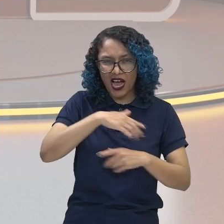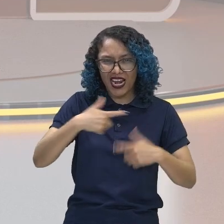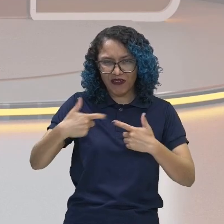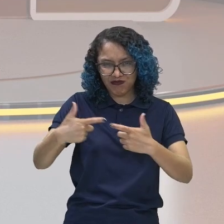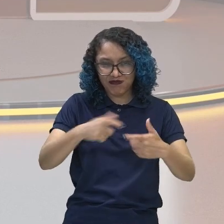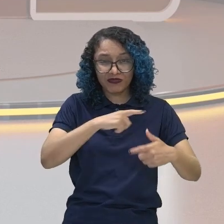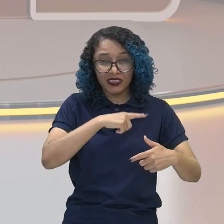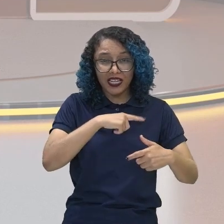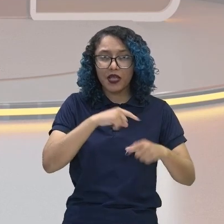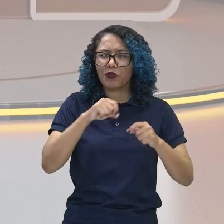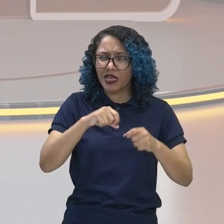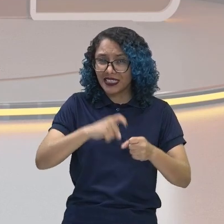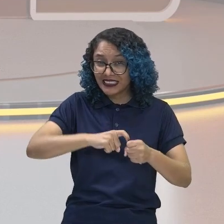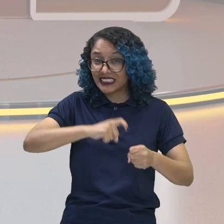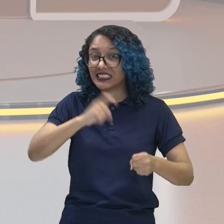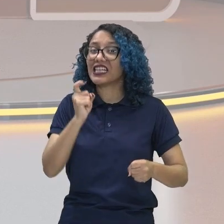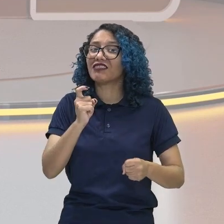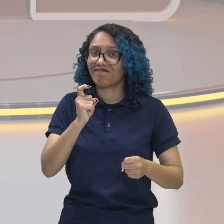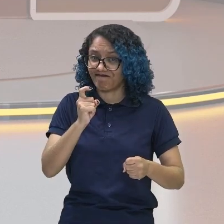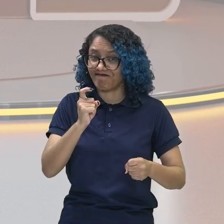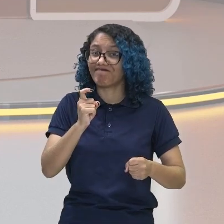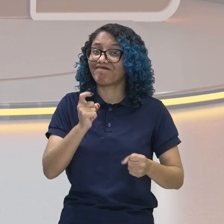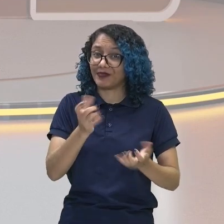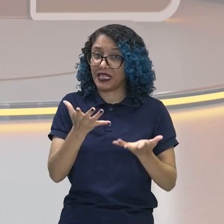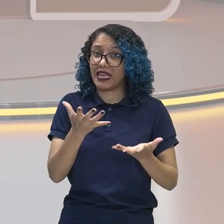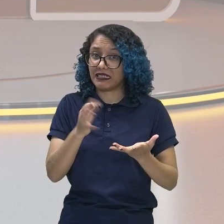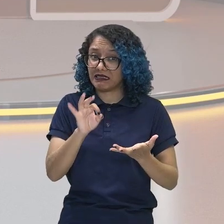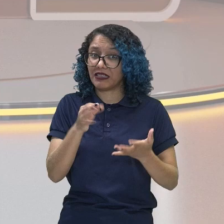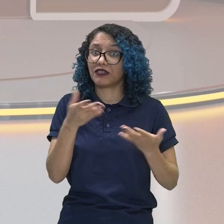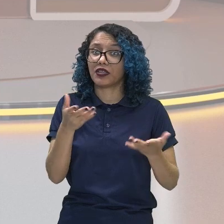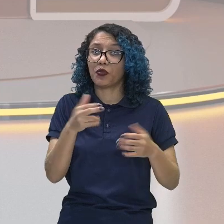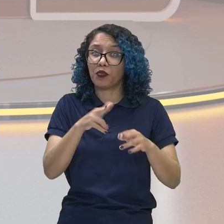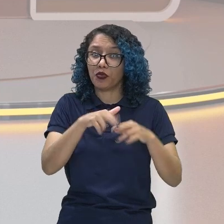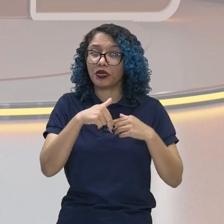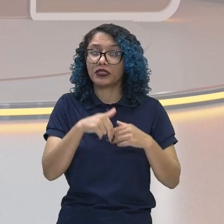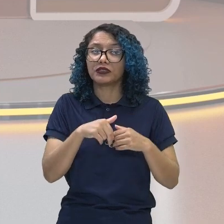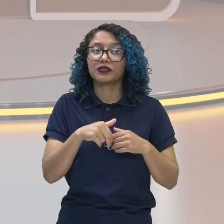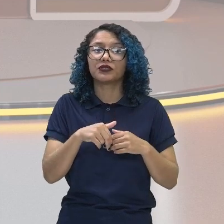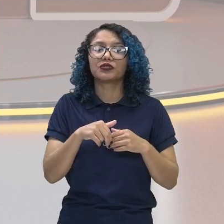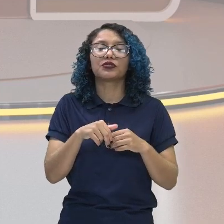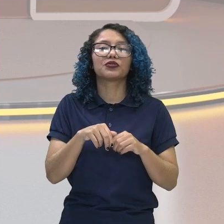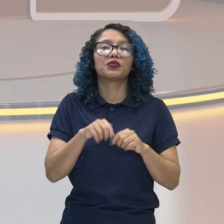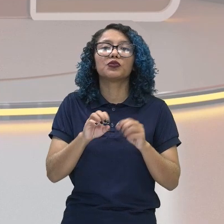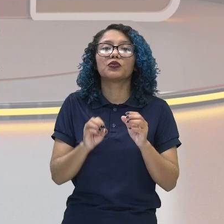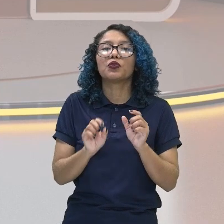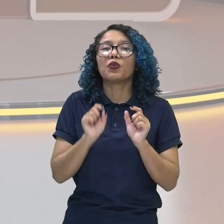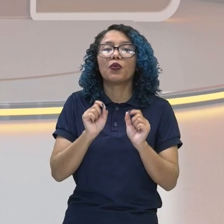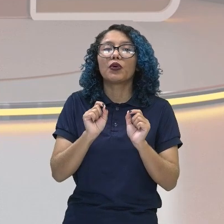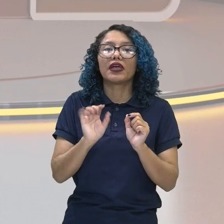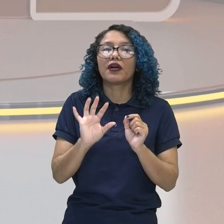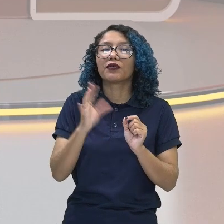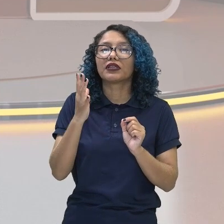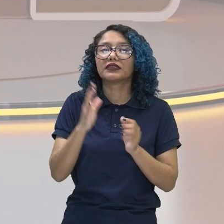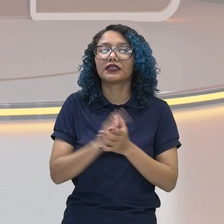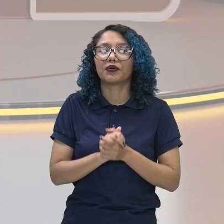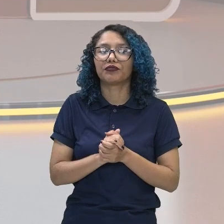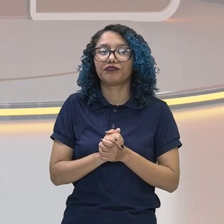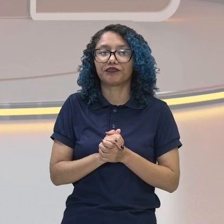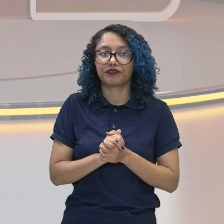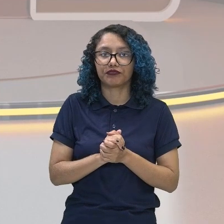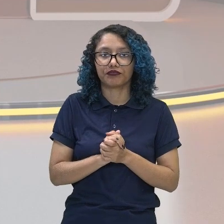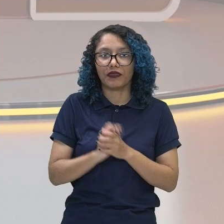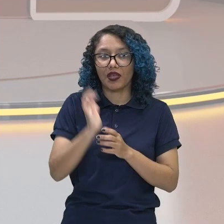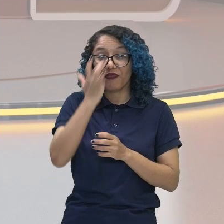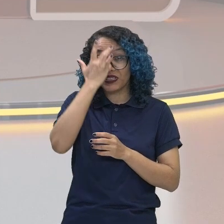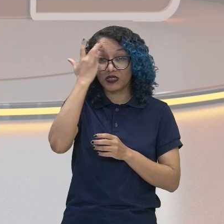querem sair a qualquer custo. Então, foi assim que acabou surgindo quem? Infelizmente, gente, pessoas que não têm